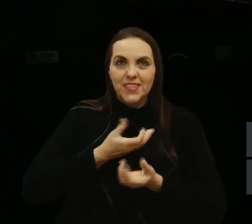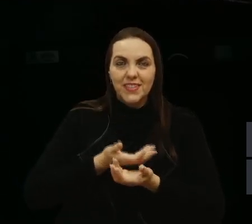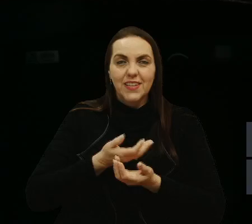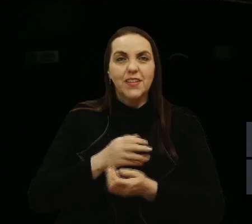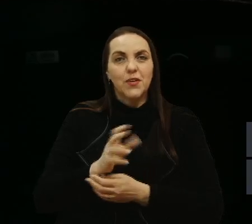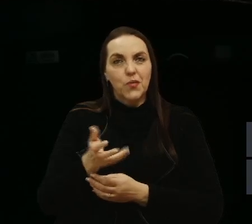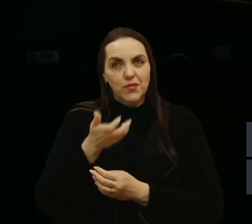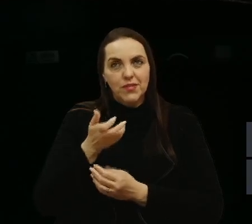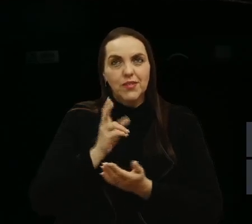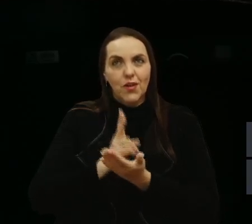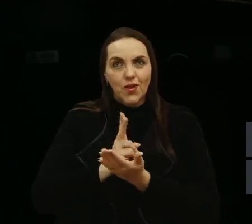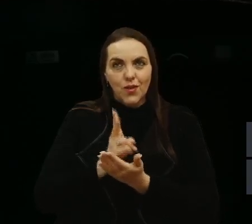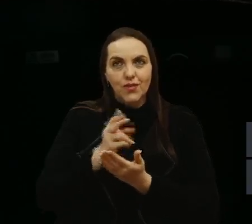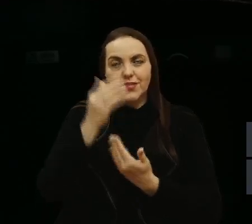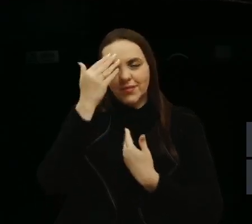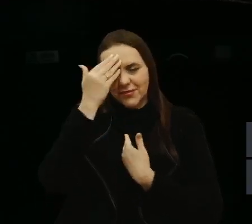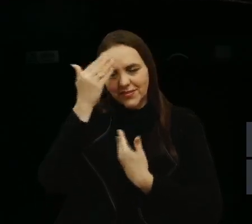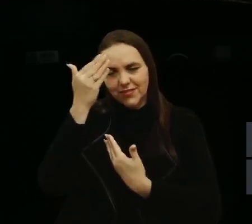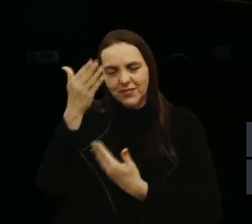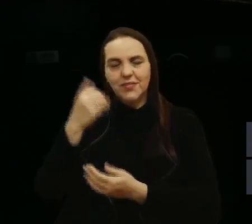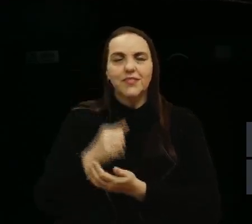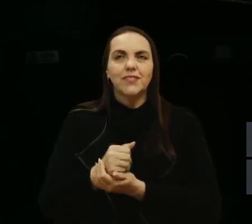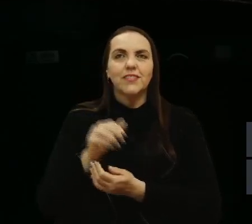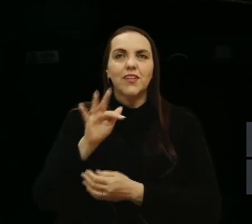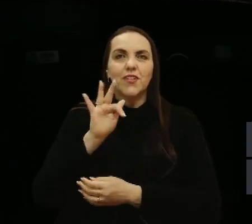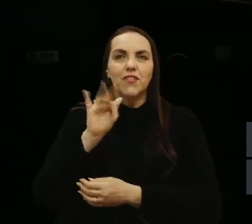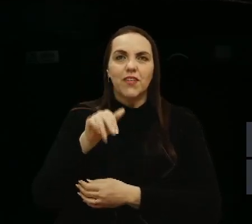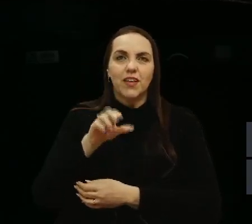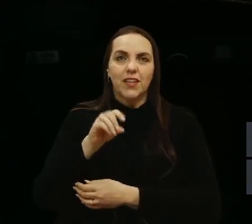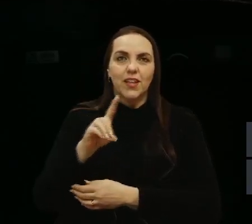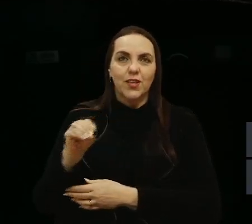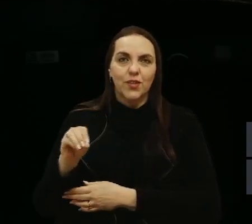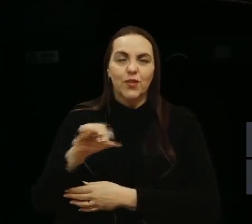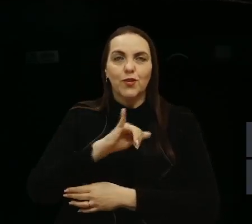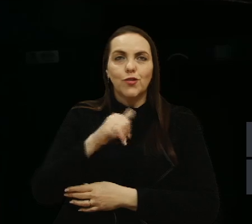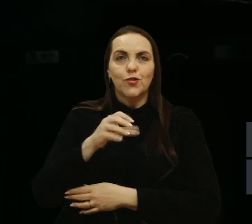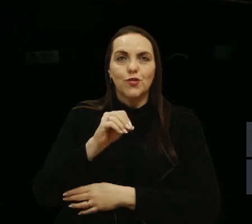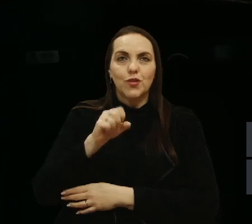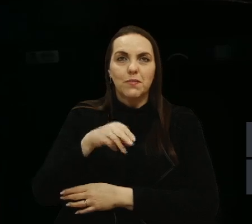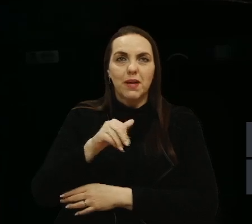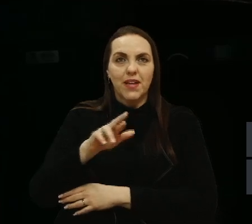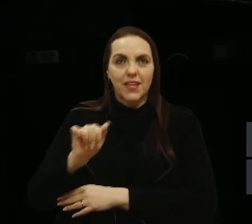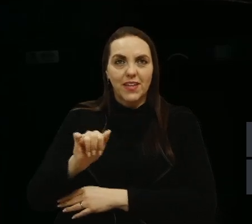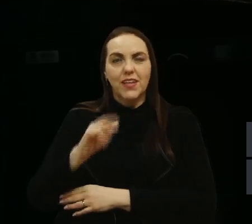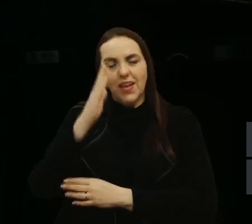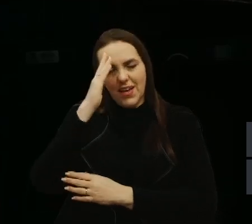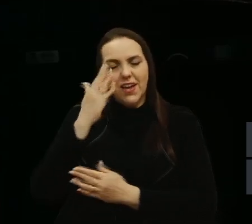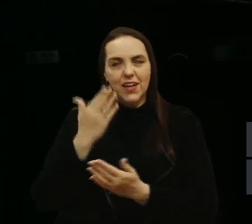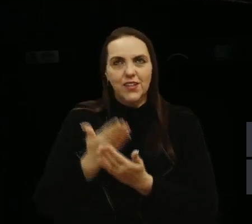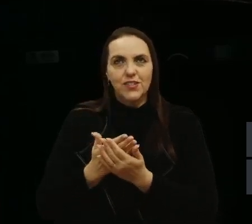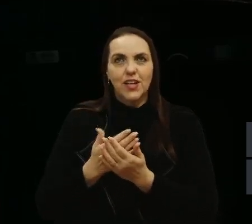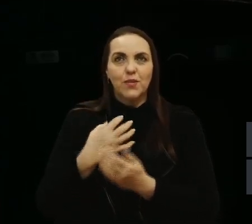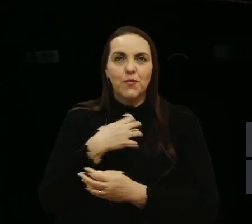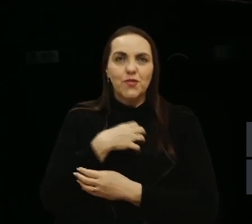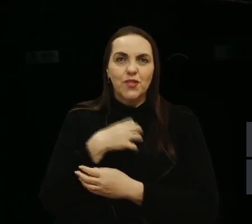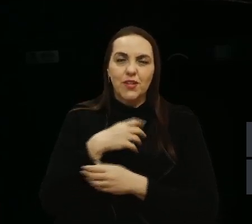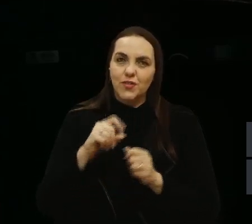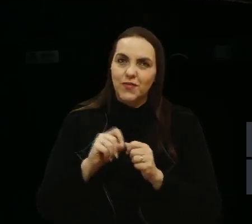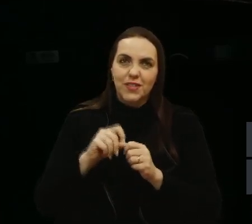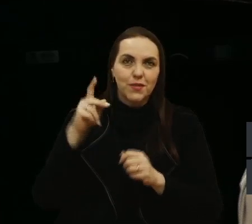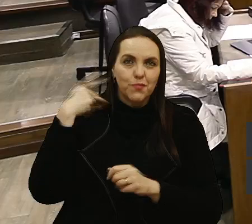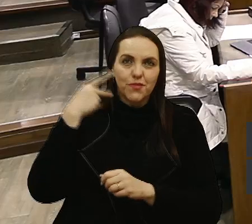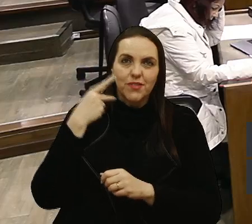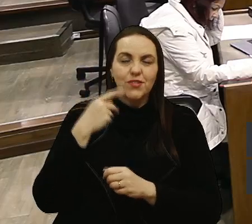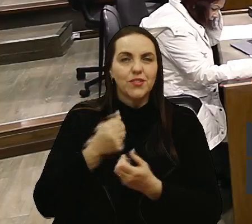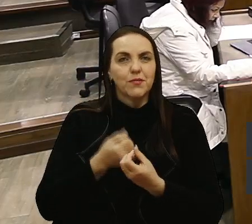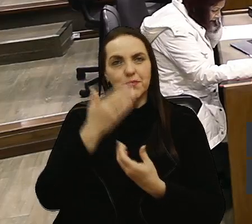meu agradecimento a ti, Fernando, que foi tão gentil comigo, a Josmari, que todo o tempo acreditaram nesse jeito que eu acredito de fazer política. Seria isso, presidente. Muito